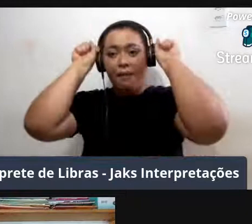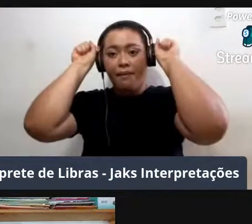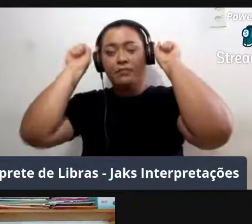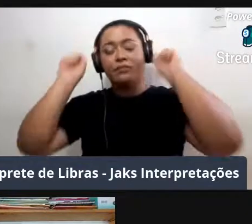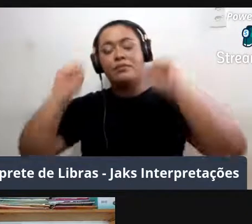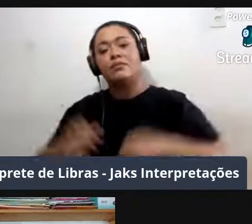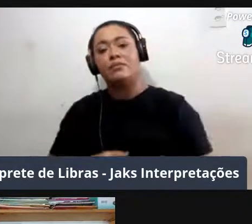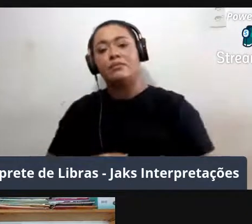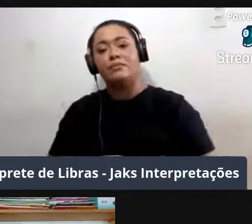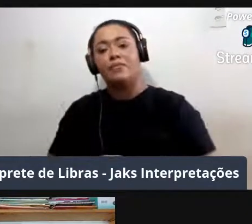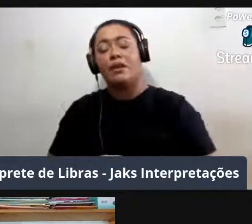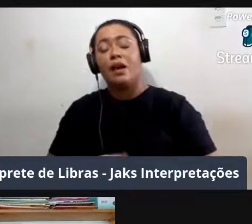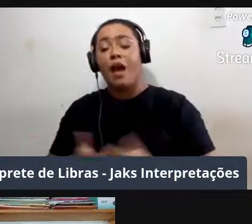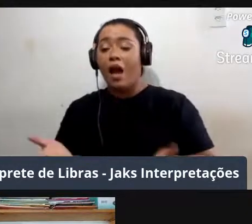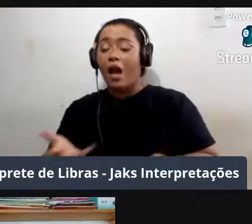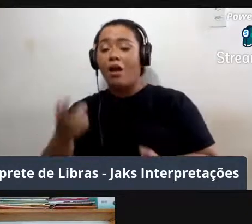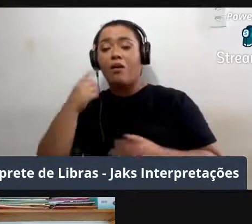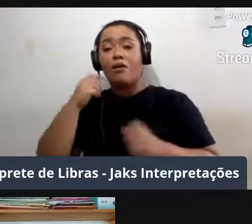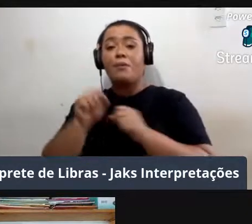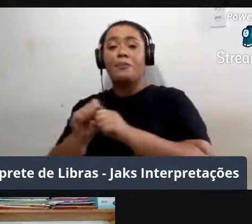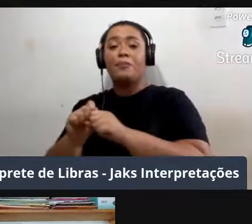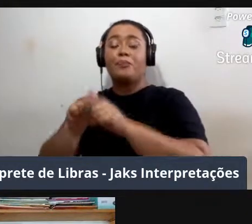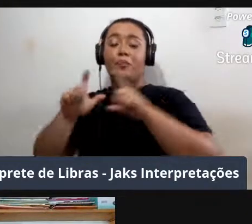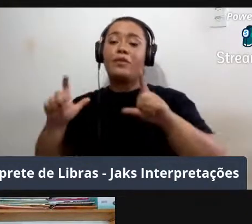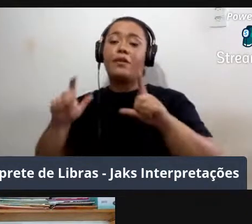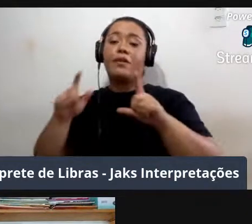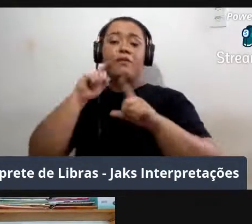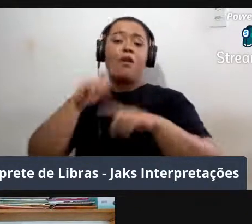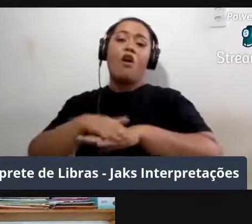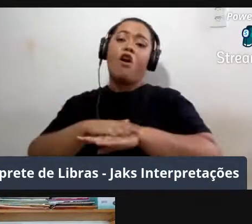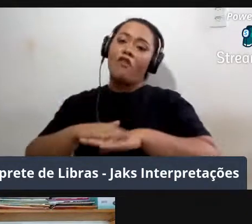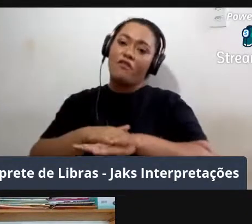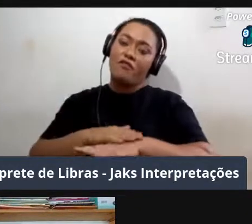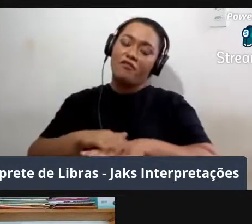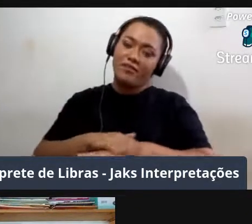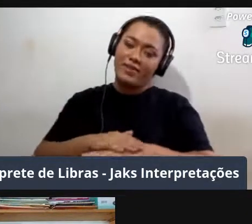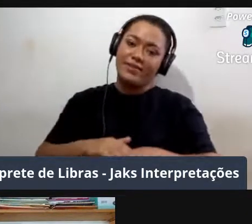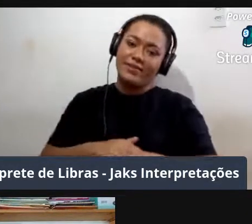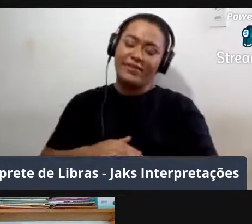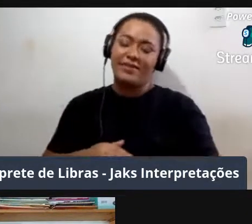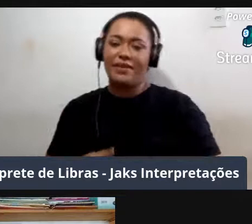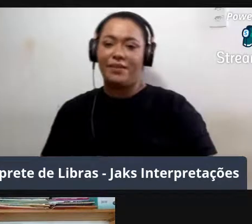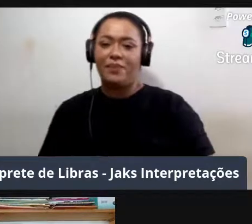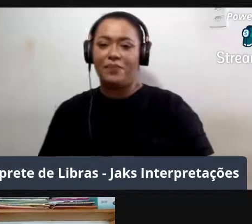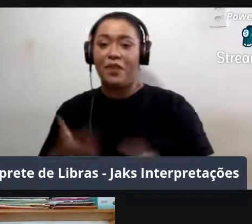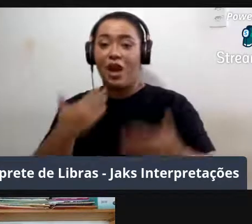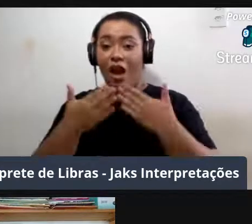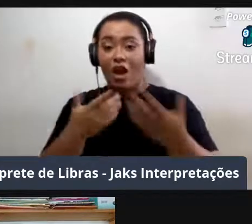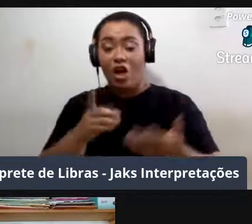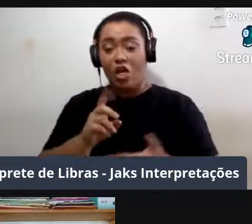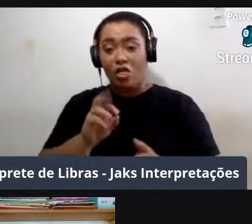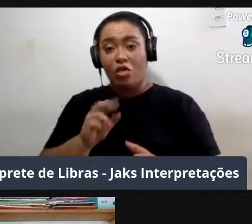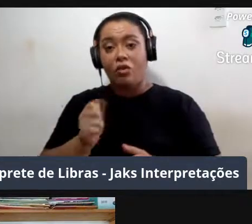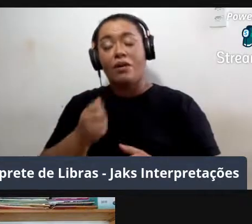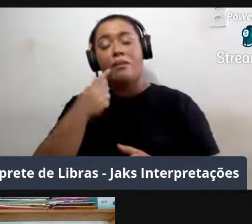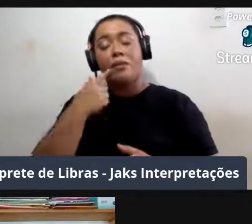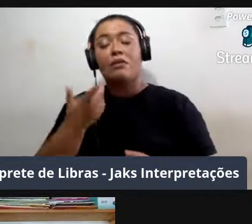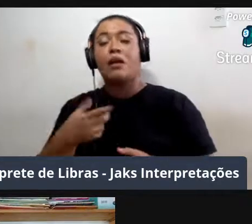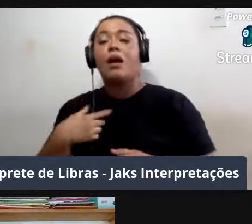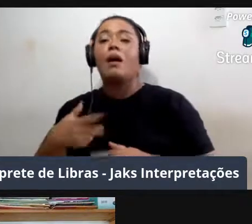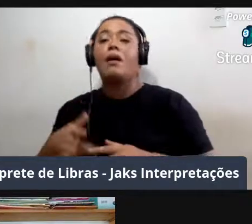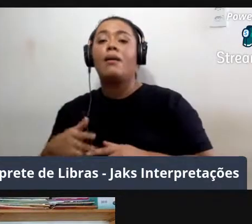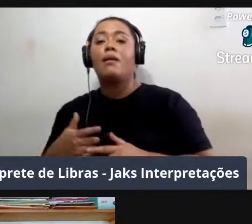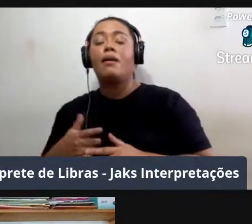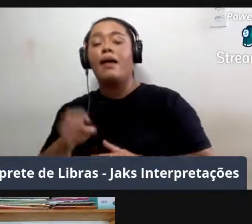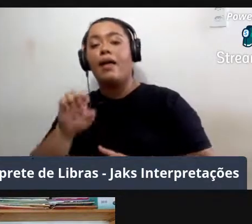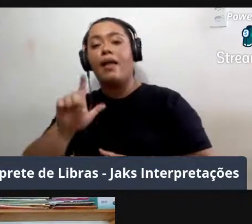está a situação, porque eu não estou conseguindo conversar com ela, já que eu estou aqui online conversando com Dora. E para a Elaine se apresentar e a gente ver